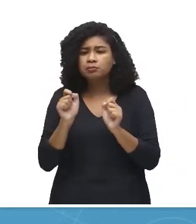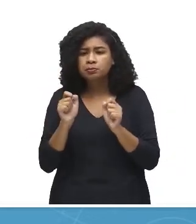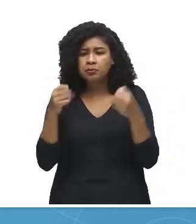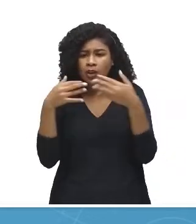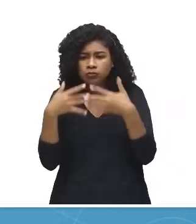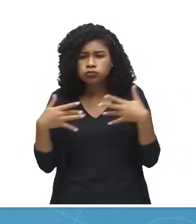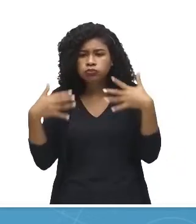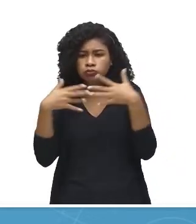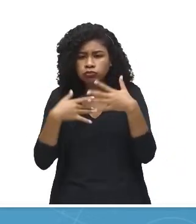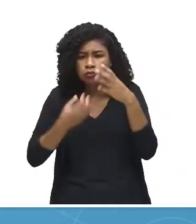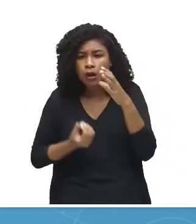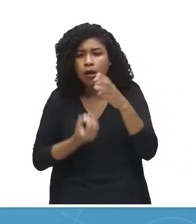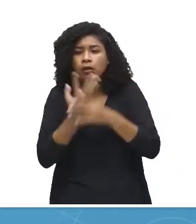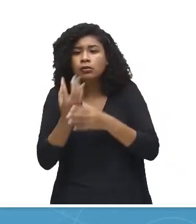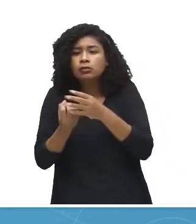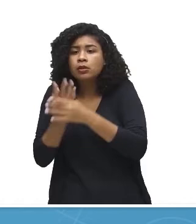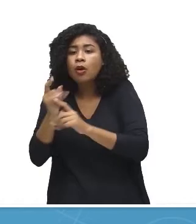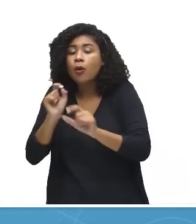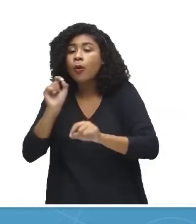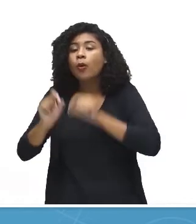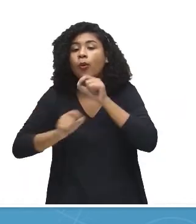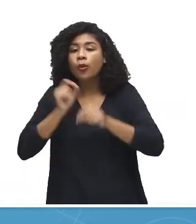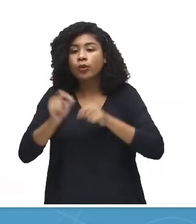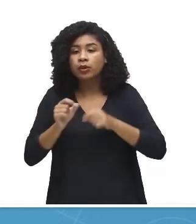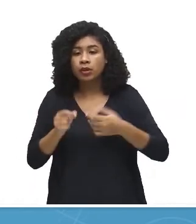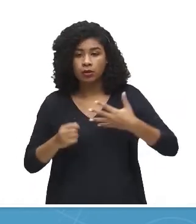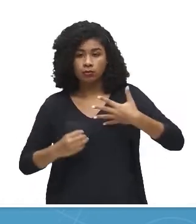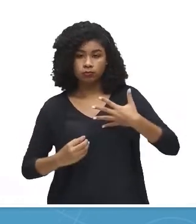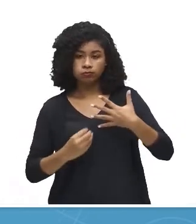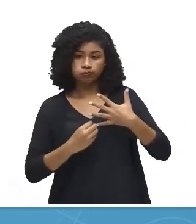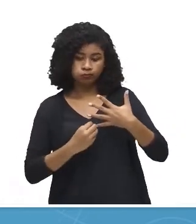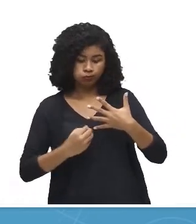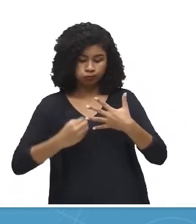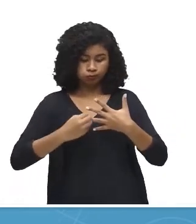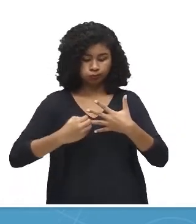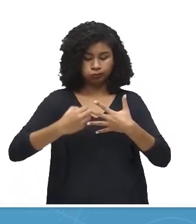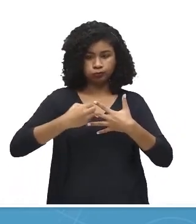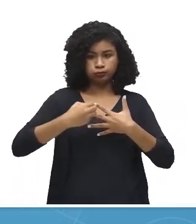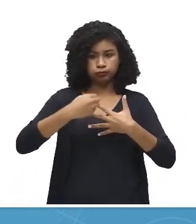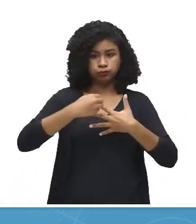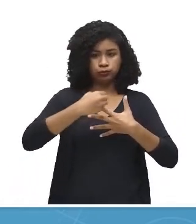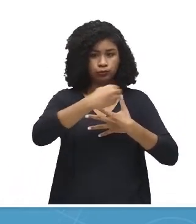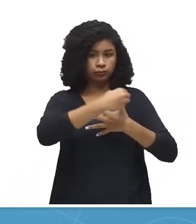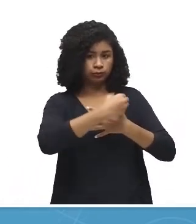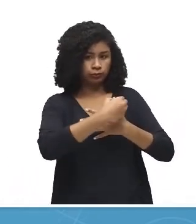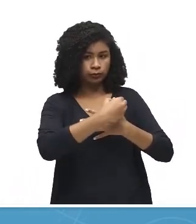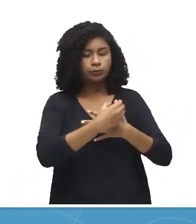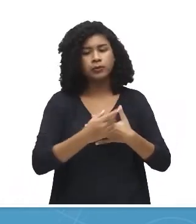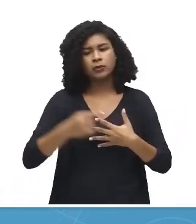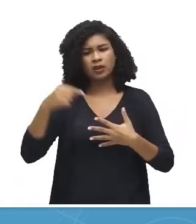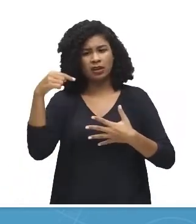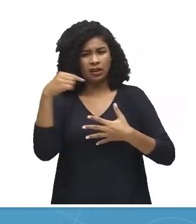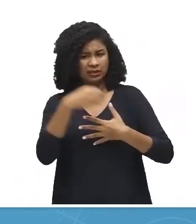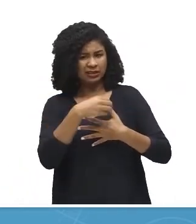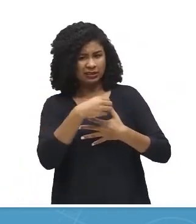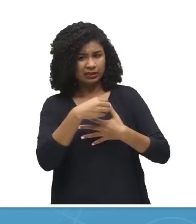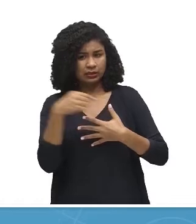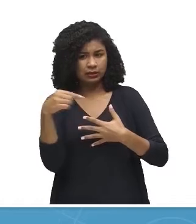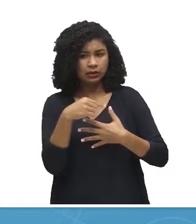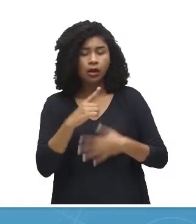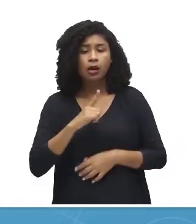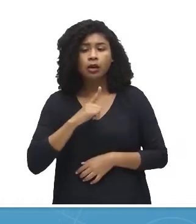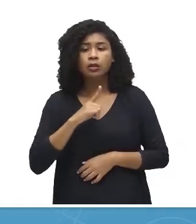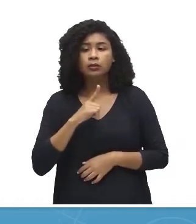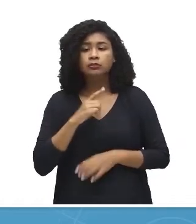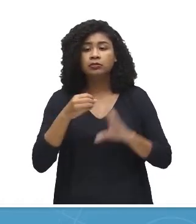para o nosso corpo. Então, as células do tecido epitelial glandular, elas vão possuir as mesmas características do epitélio